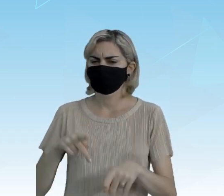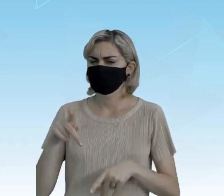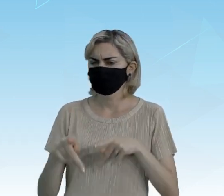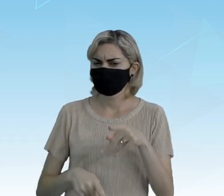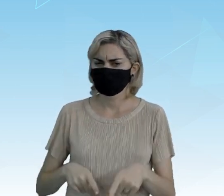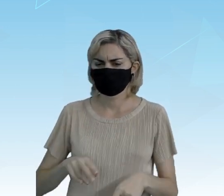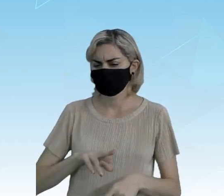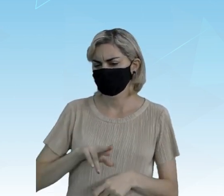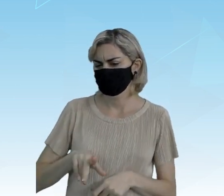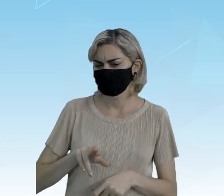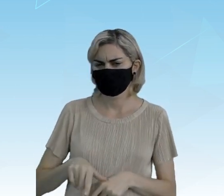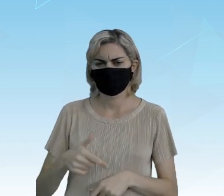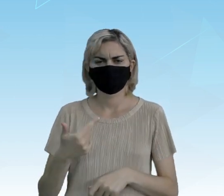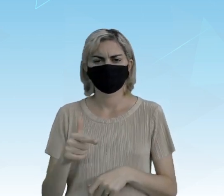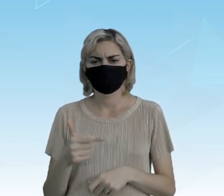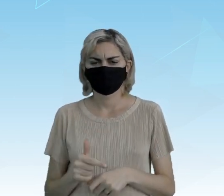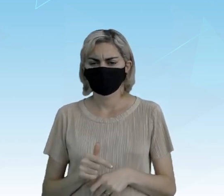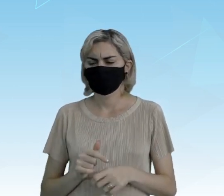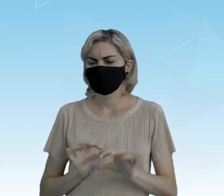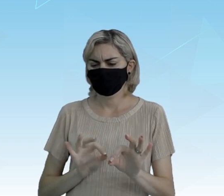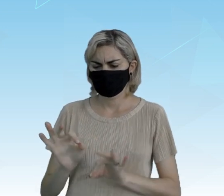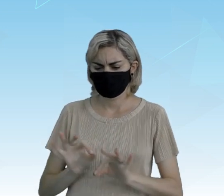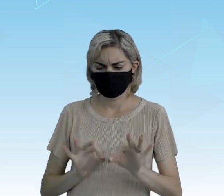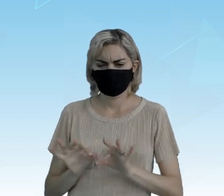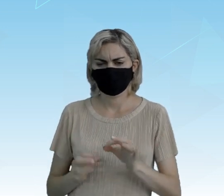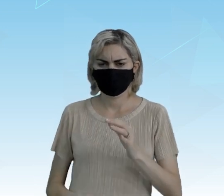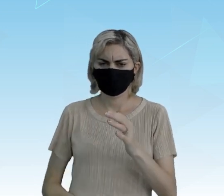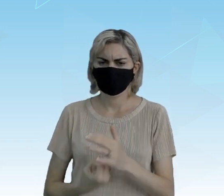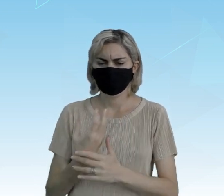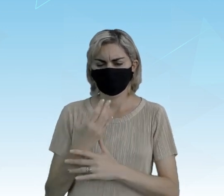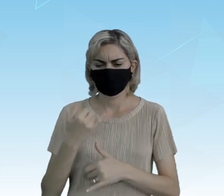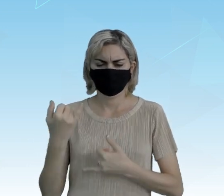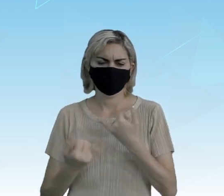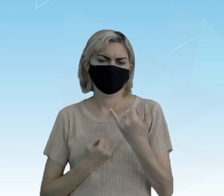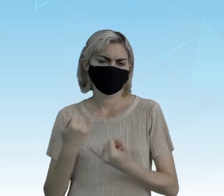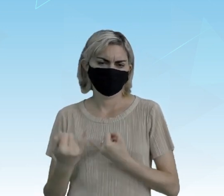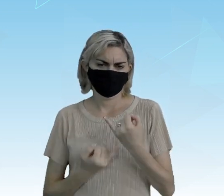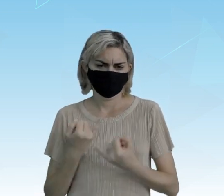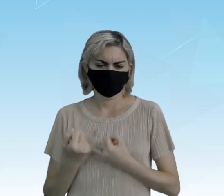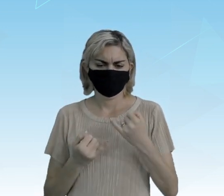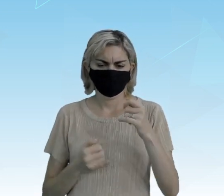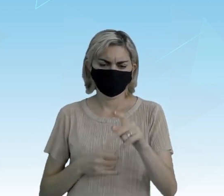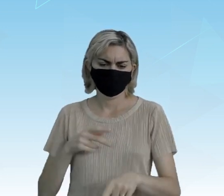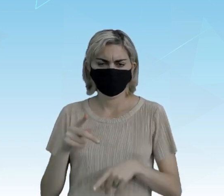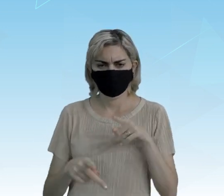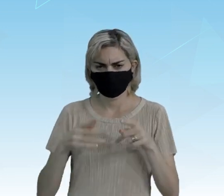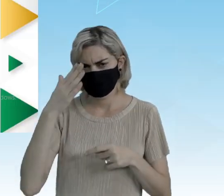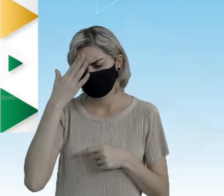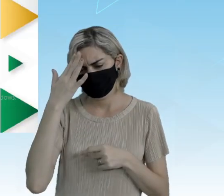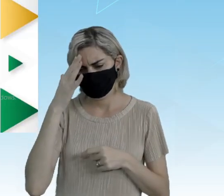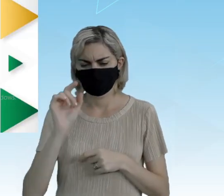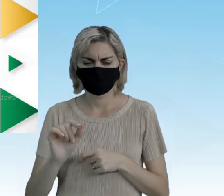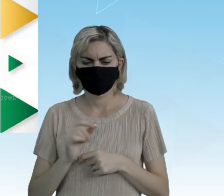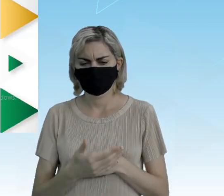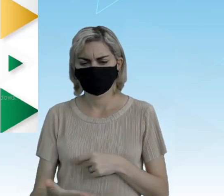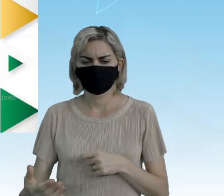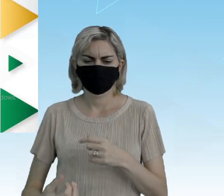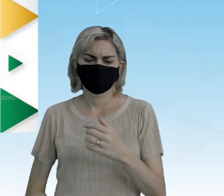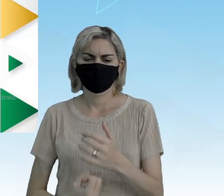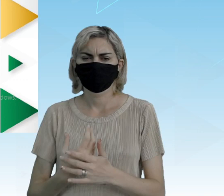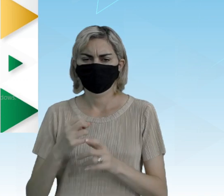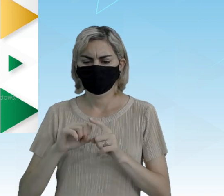pessoal. Não existe precisão sobre a origem do brinquedo popular. Sabe-se apenas que ele aparece